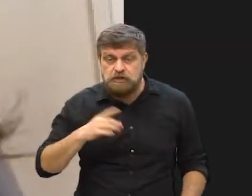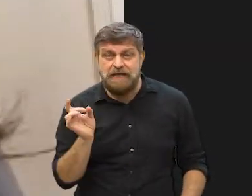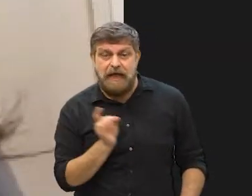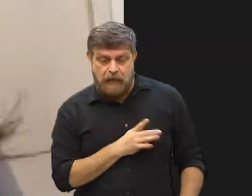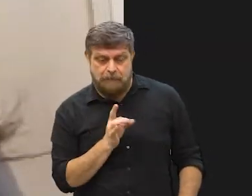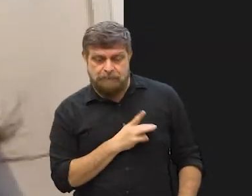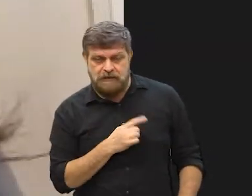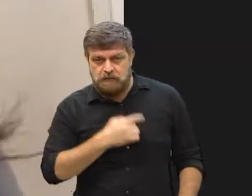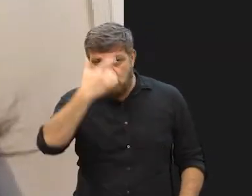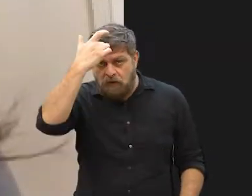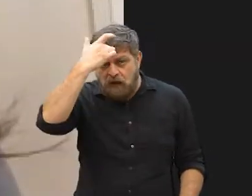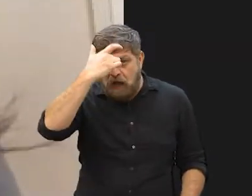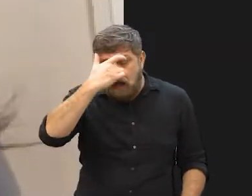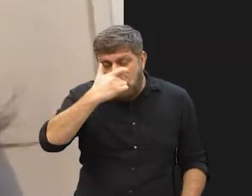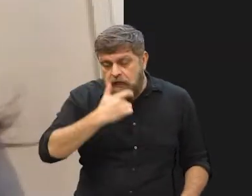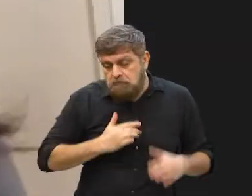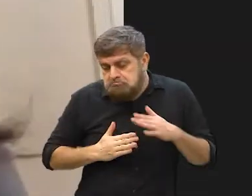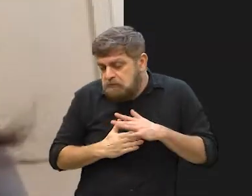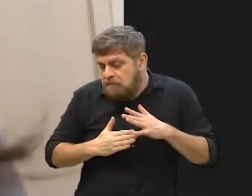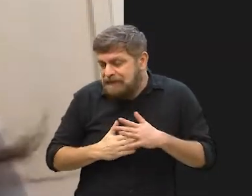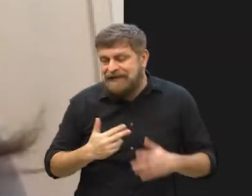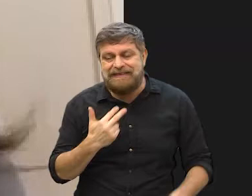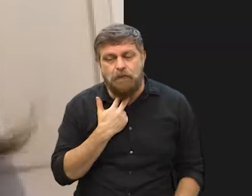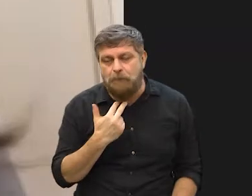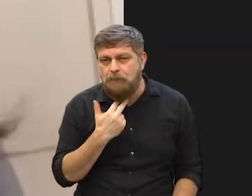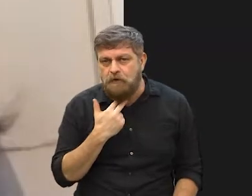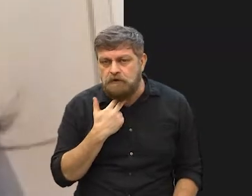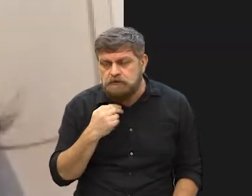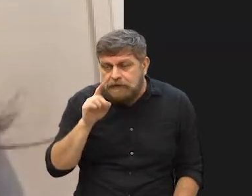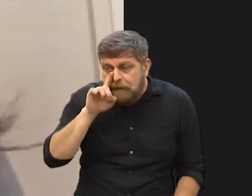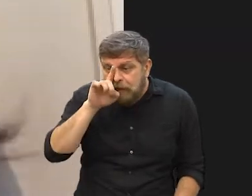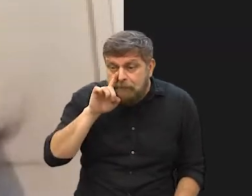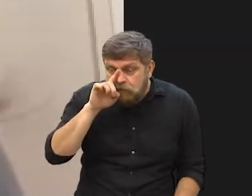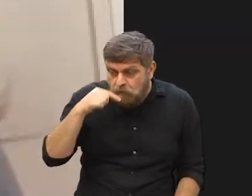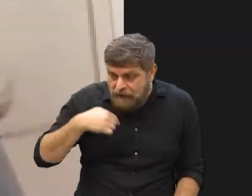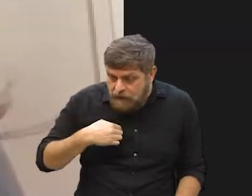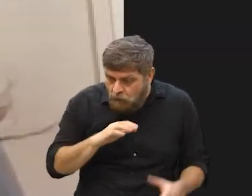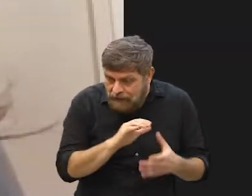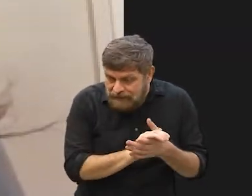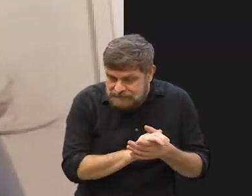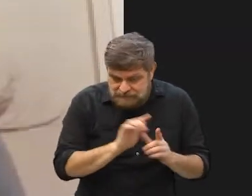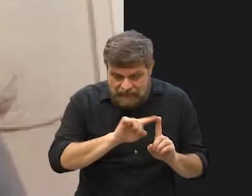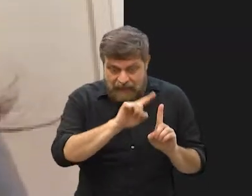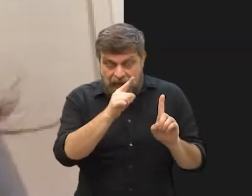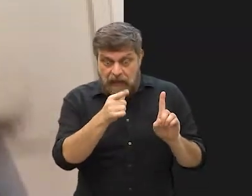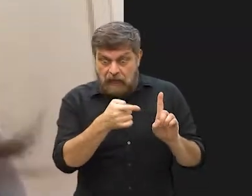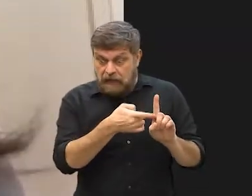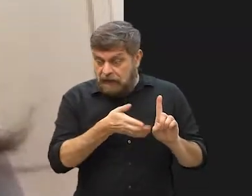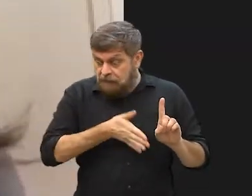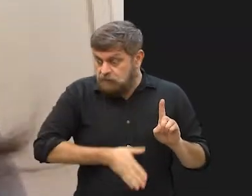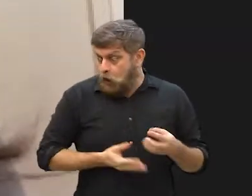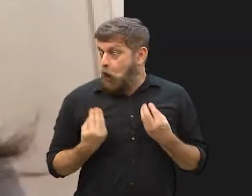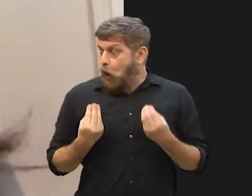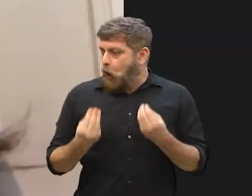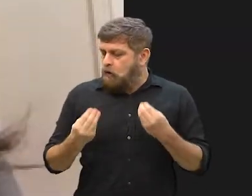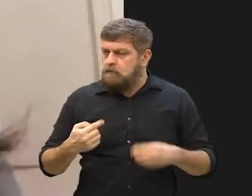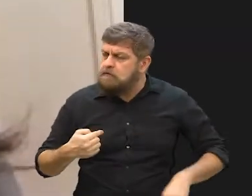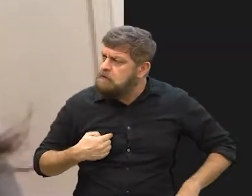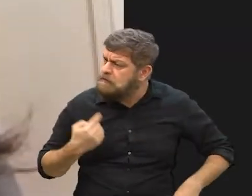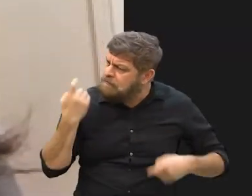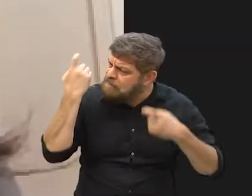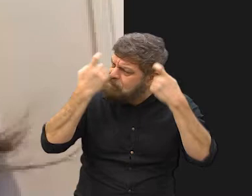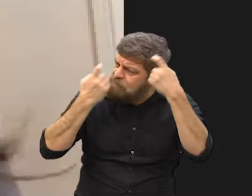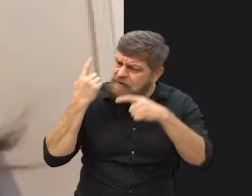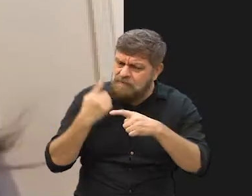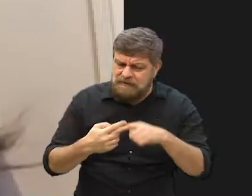medo, achava que eu era tão limitada que era um risco eu me casar e ter filhos. E aquilo ali me preocupava muito,